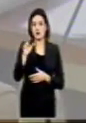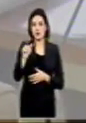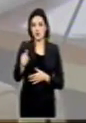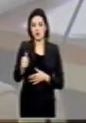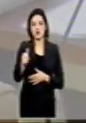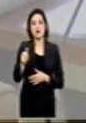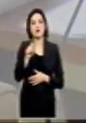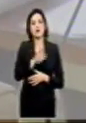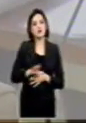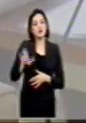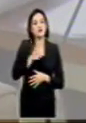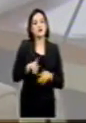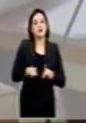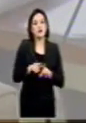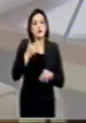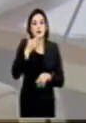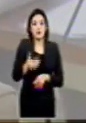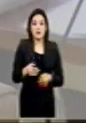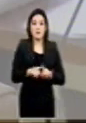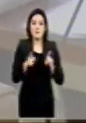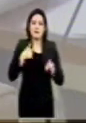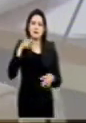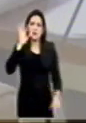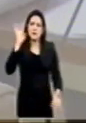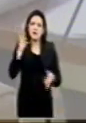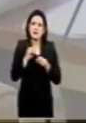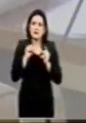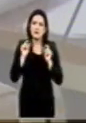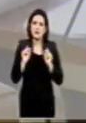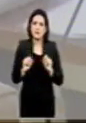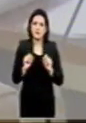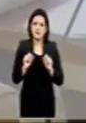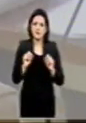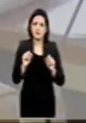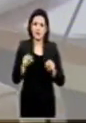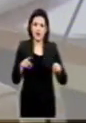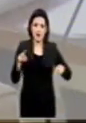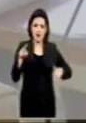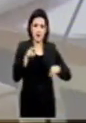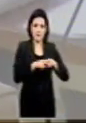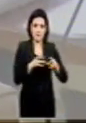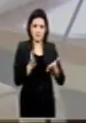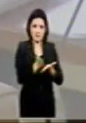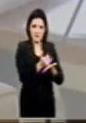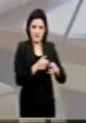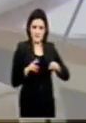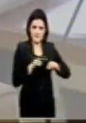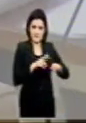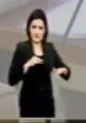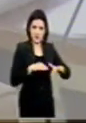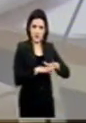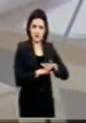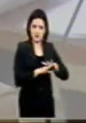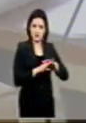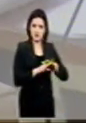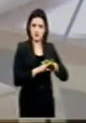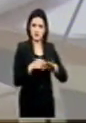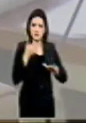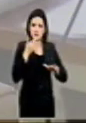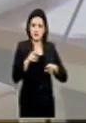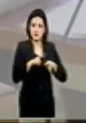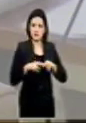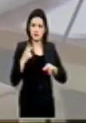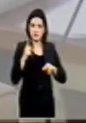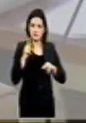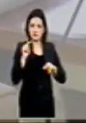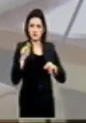caso concreto, verifico que a apreensão postulada pelo Procurador-Geral da República insere-se